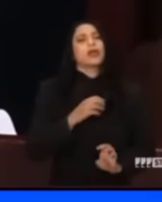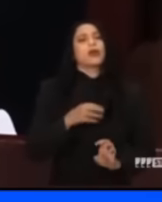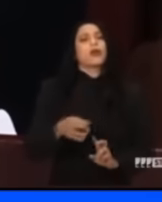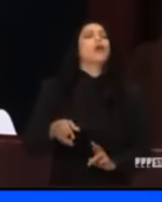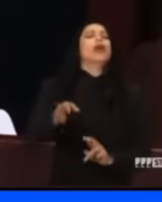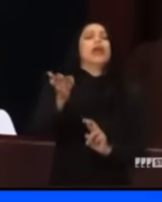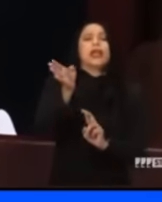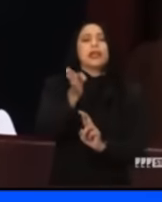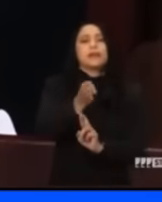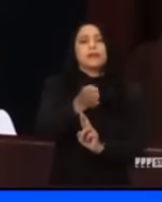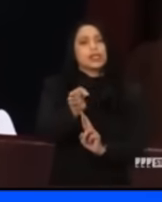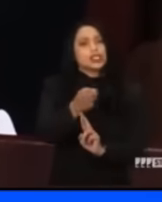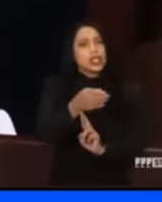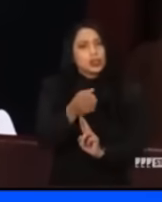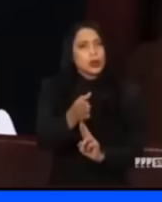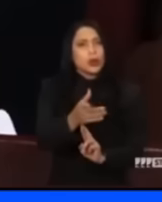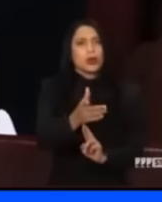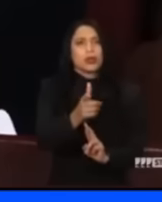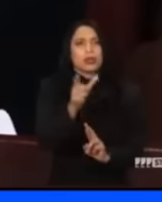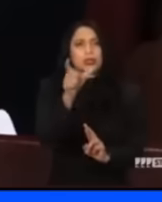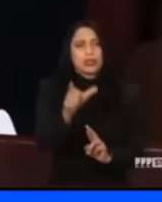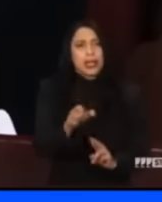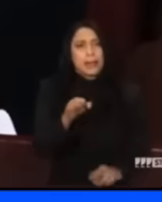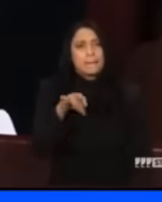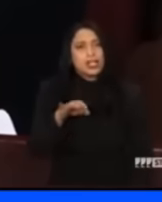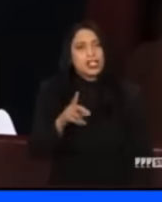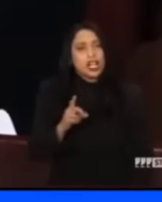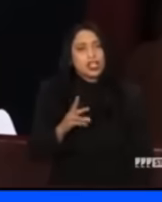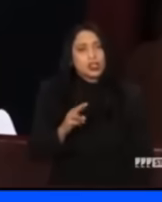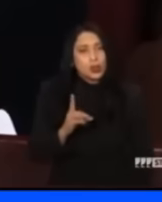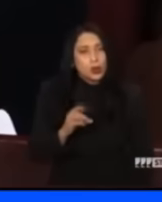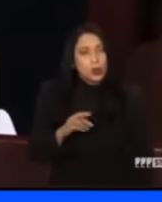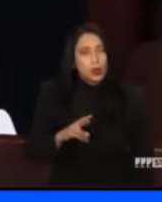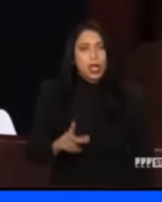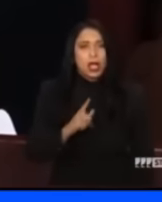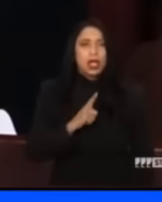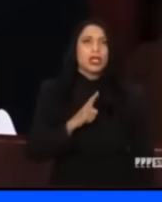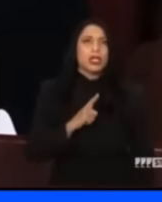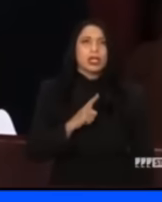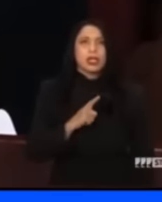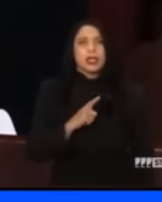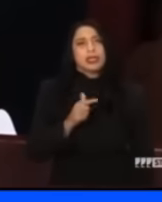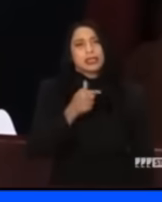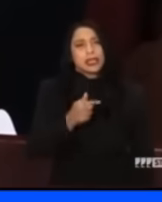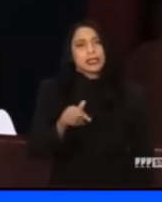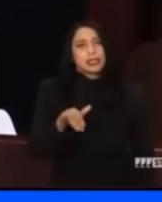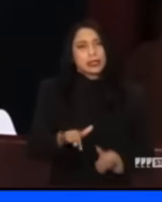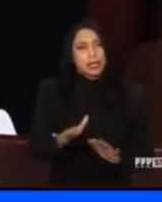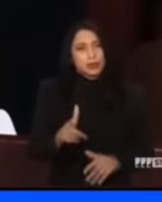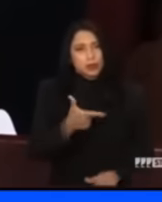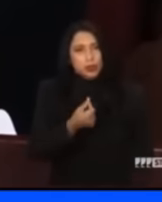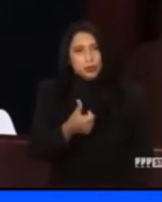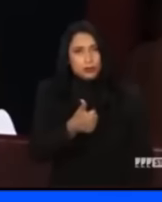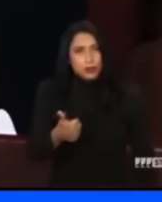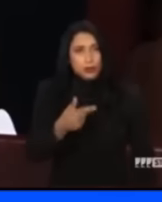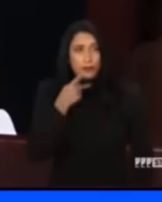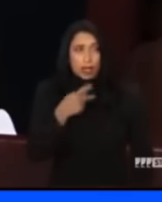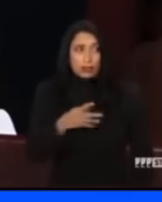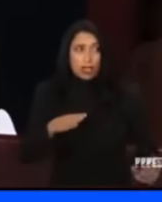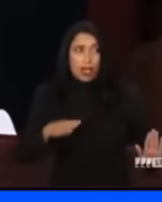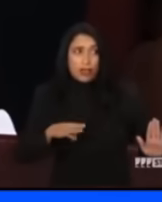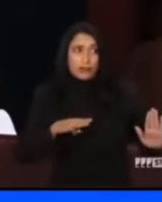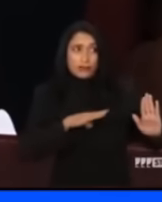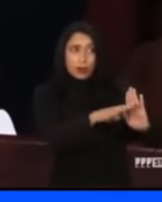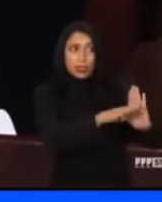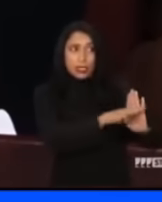e perante milhares de pessoas no 7 de setembro de 2021, que as Forças Armadas que